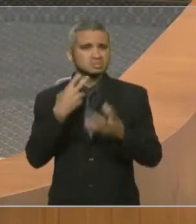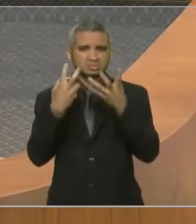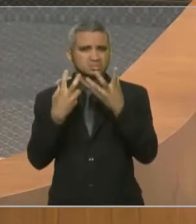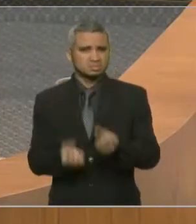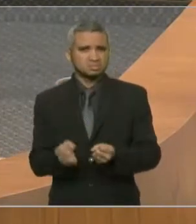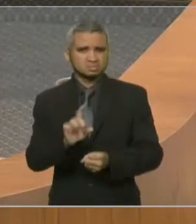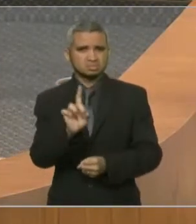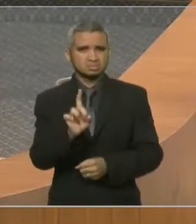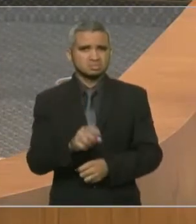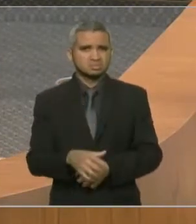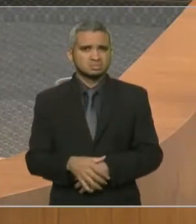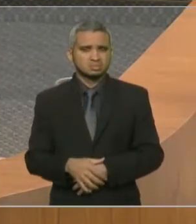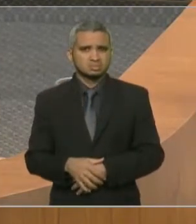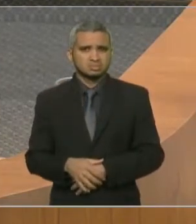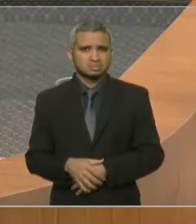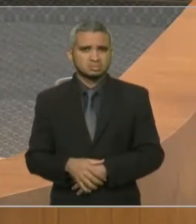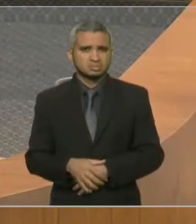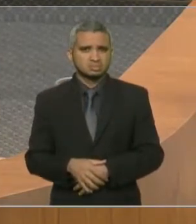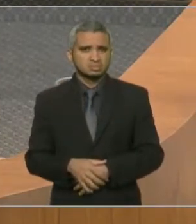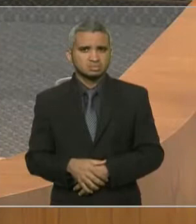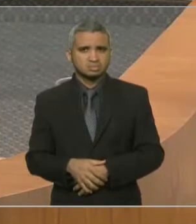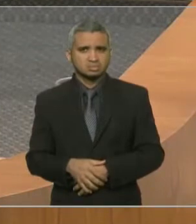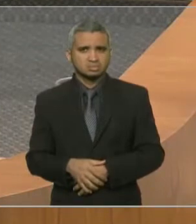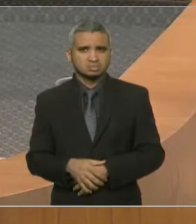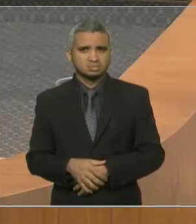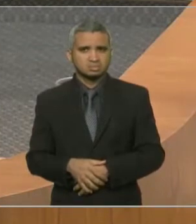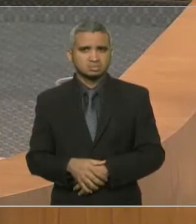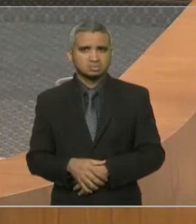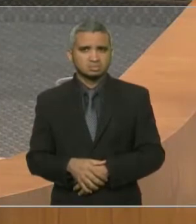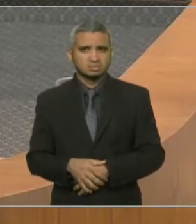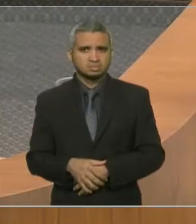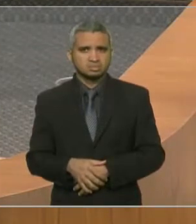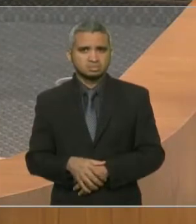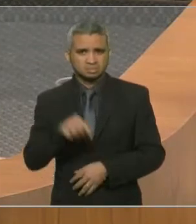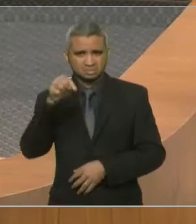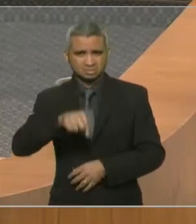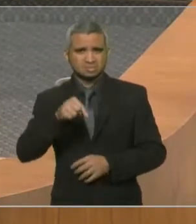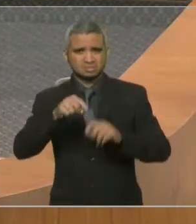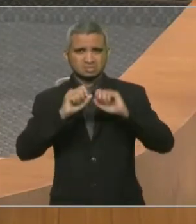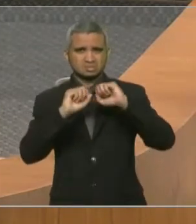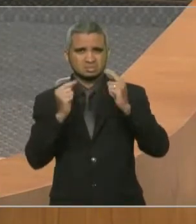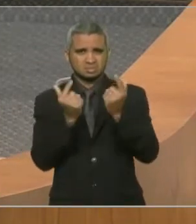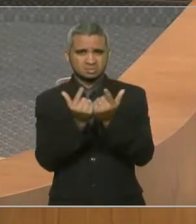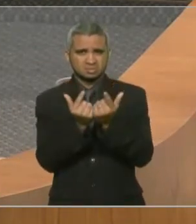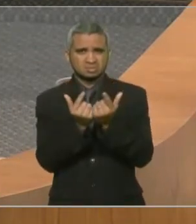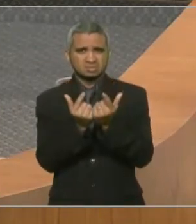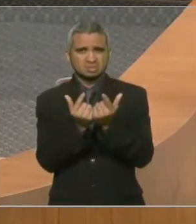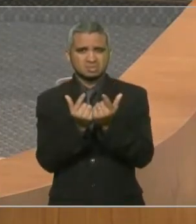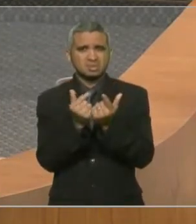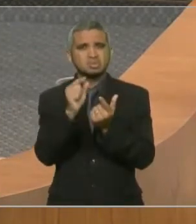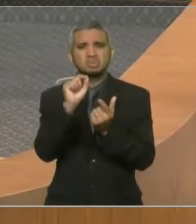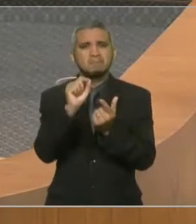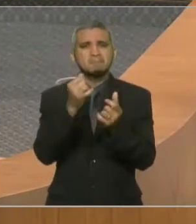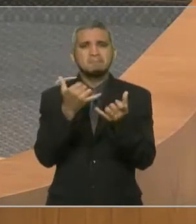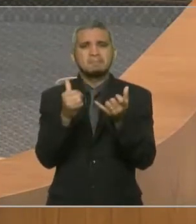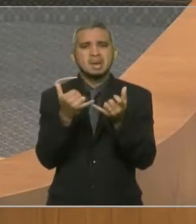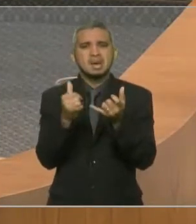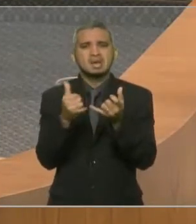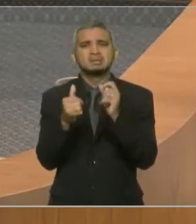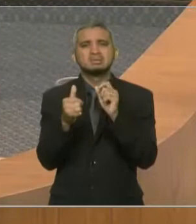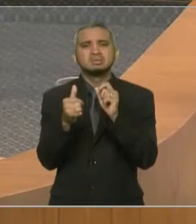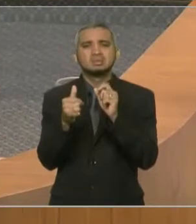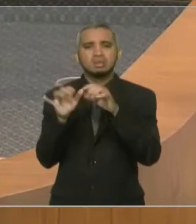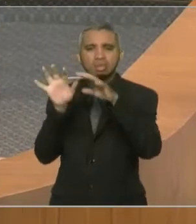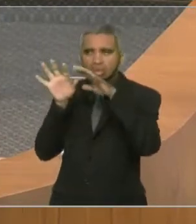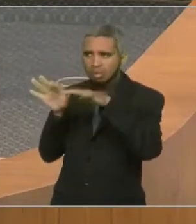é que esta casa continue sendo, senhor presidente, um anexo do Palácio dos Leões, que